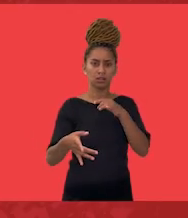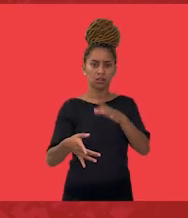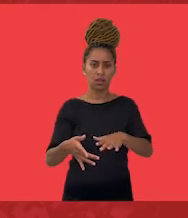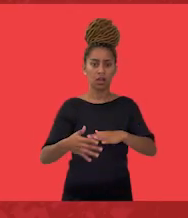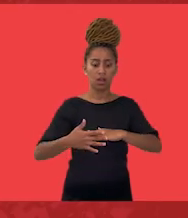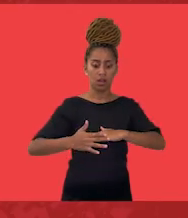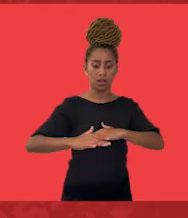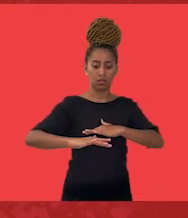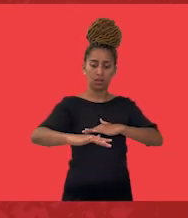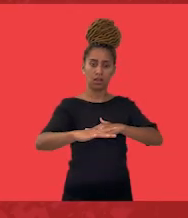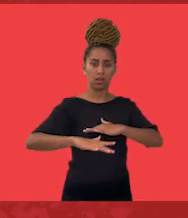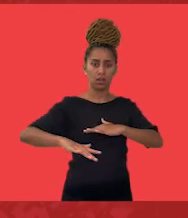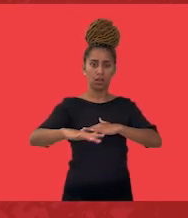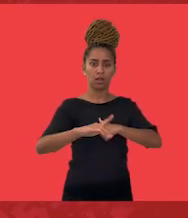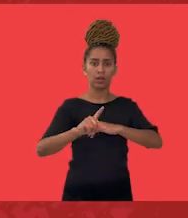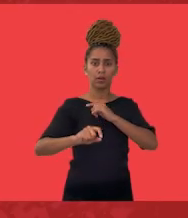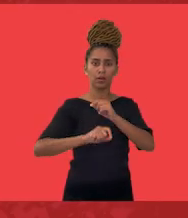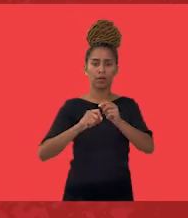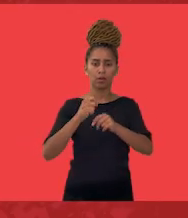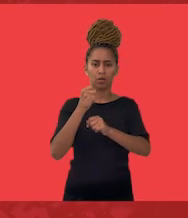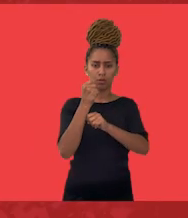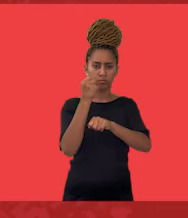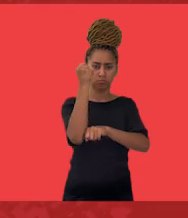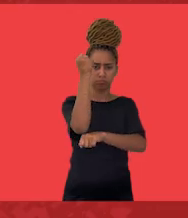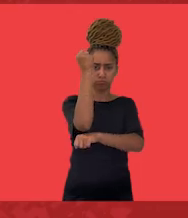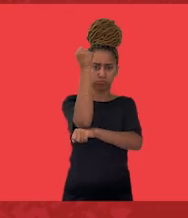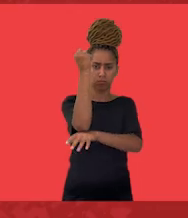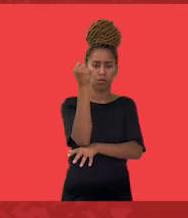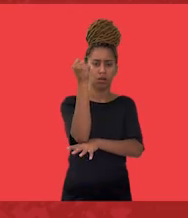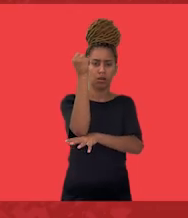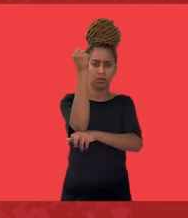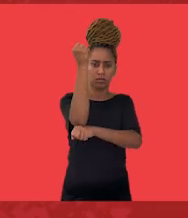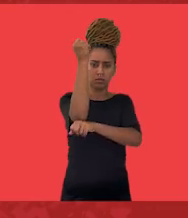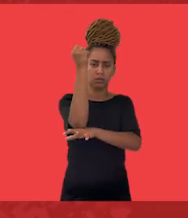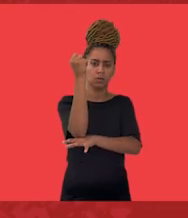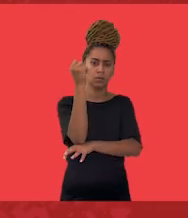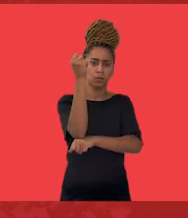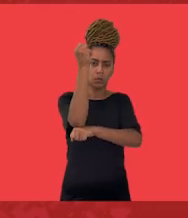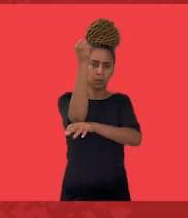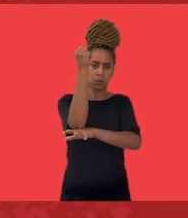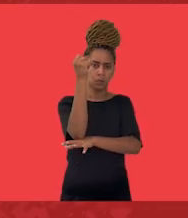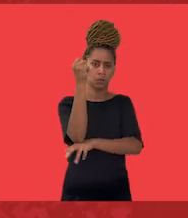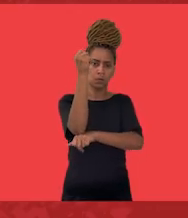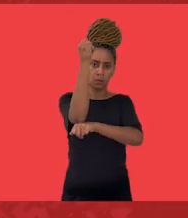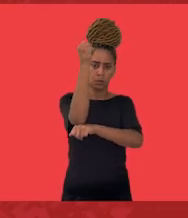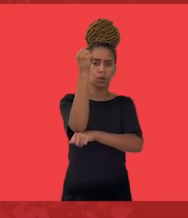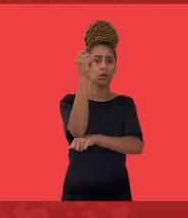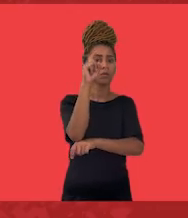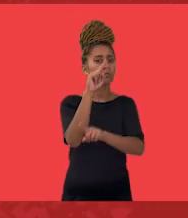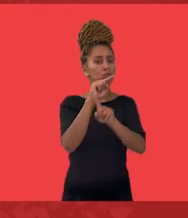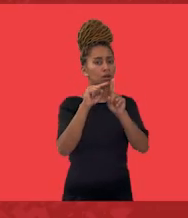Quando na espelhada porta de entrada contemplo-me, o meu rosto está coberto pelos